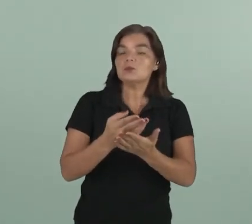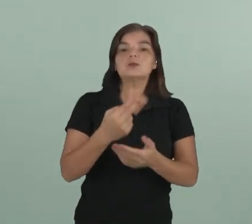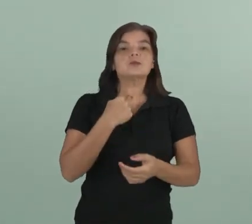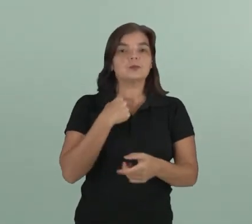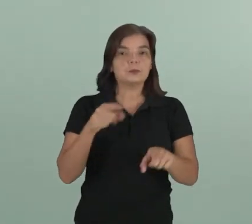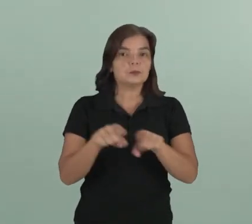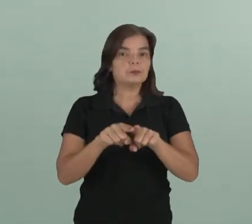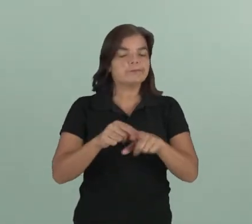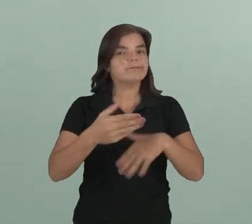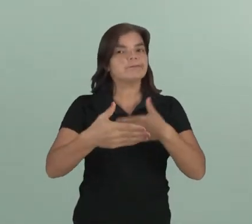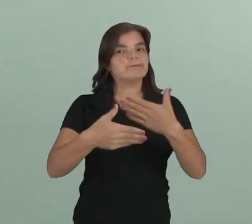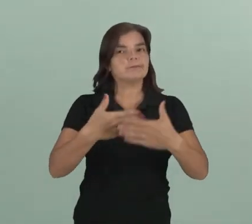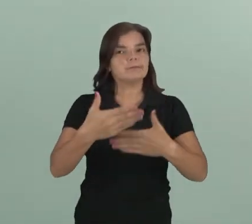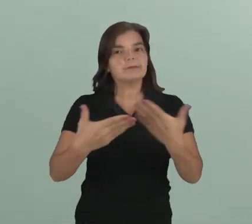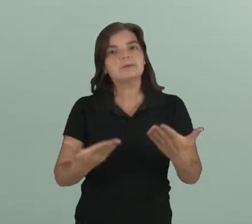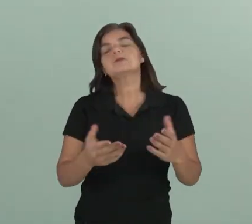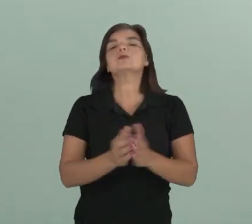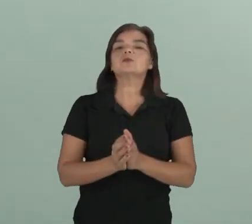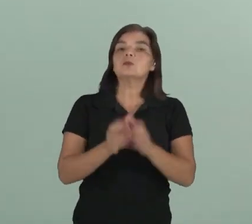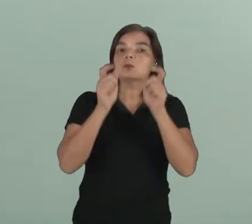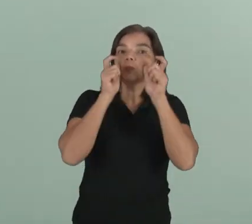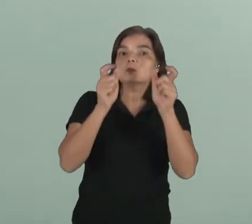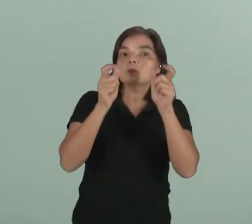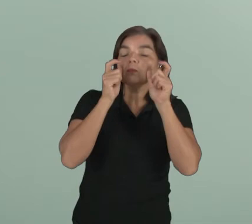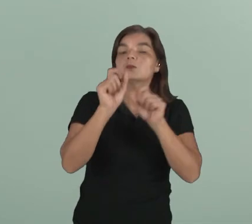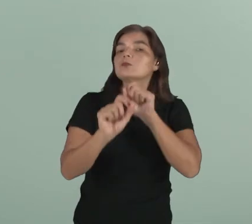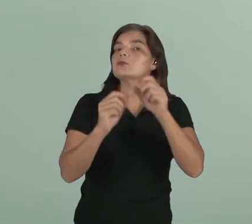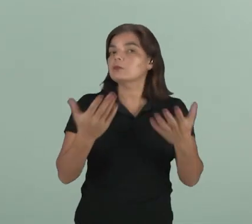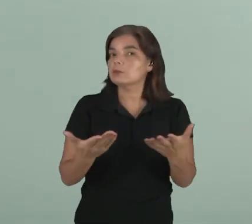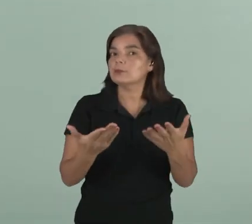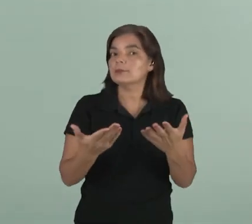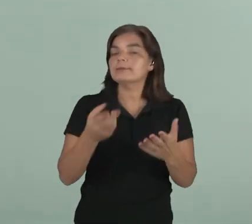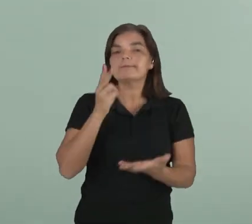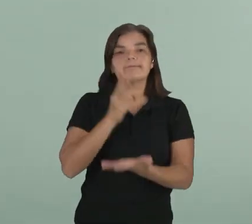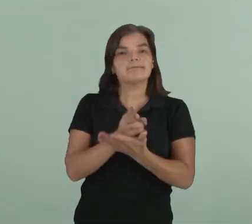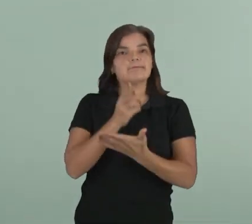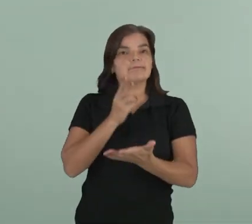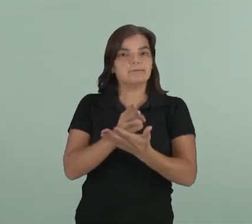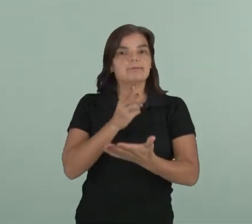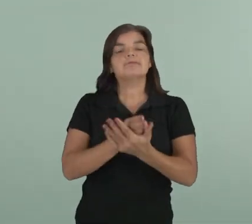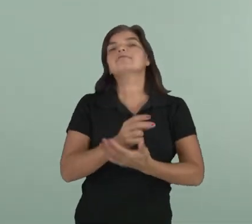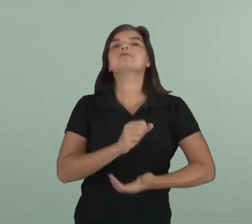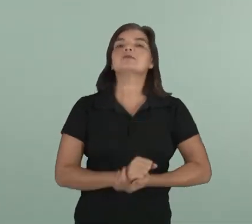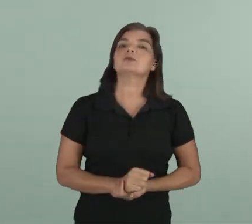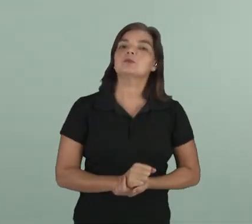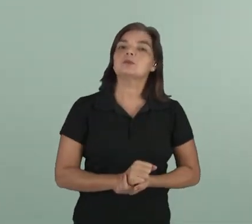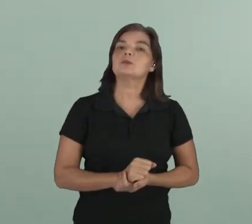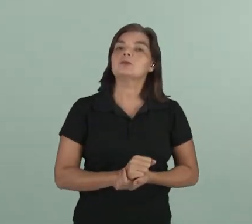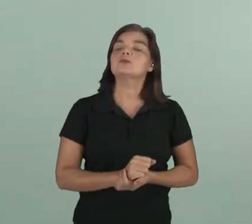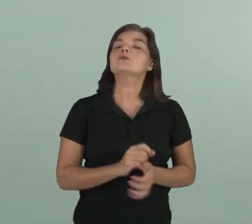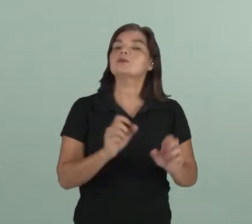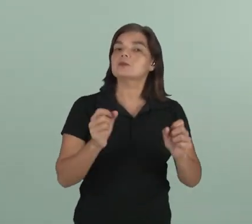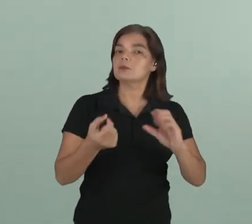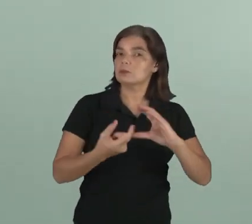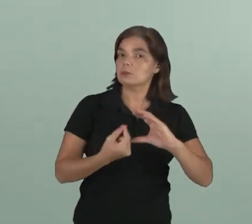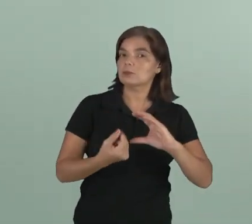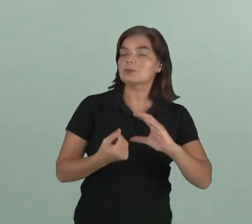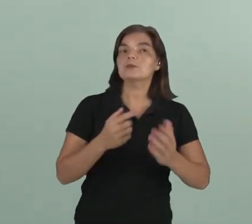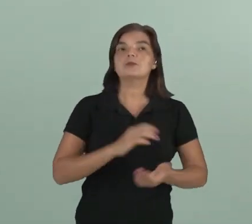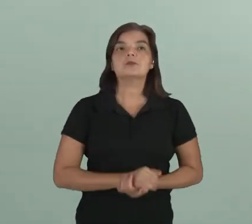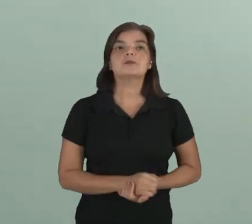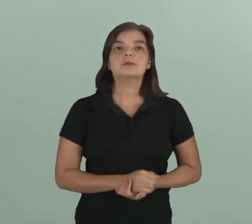ininterrupta. Consequentemente, o lucro acaba sendo uma constante no modo de produção